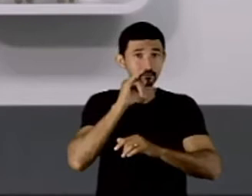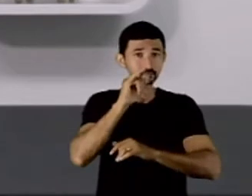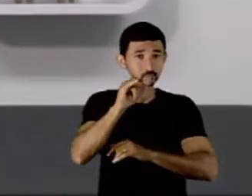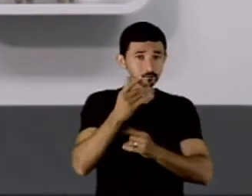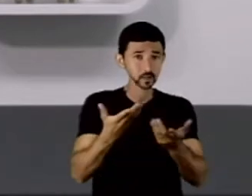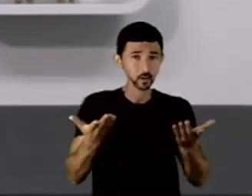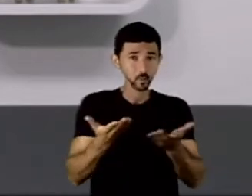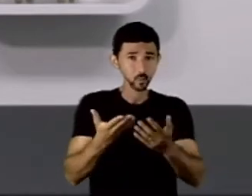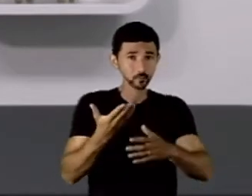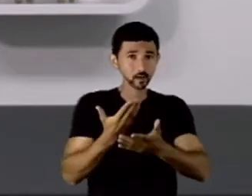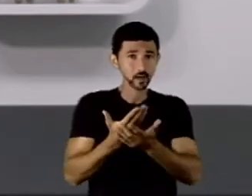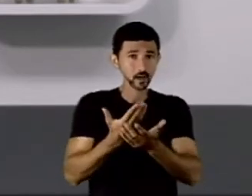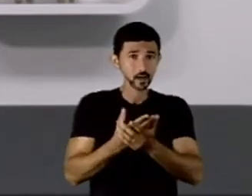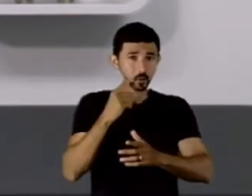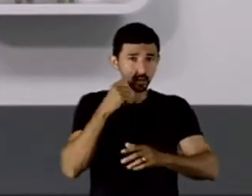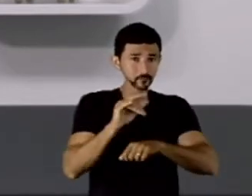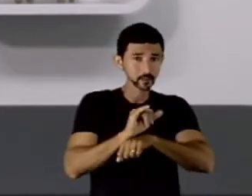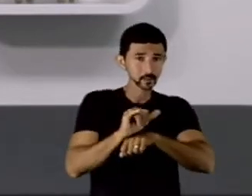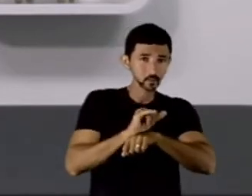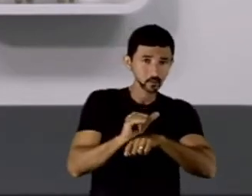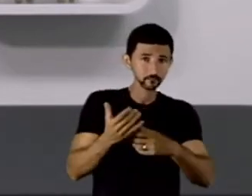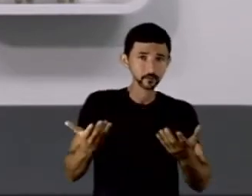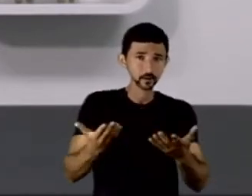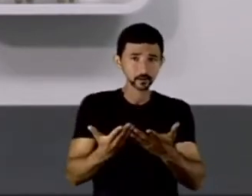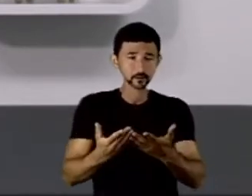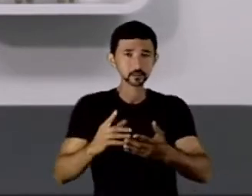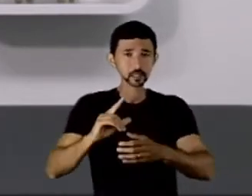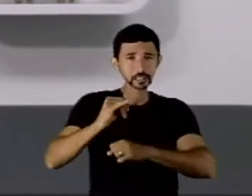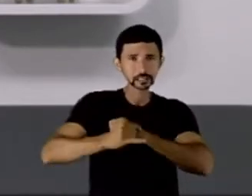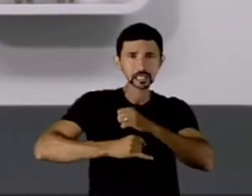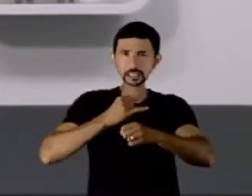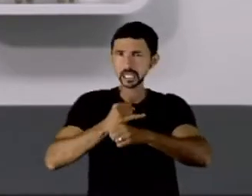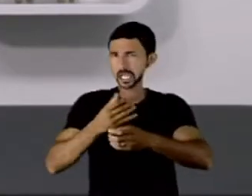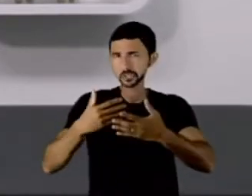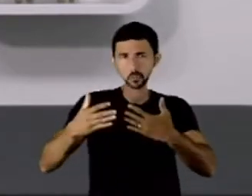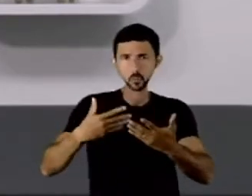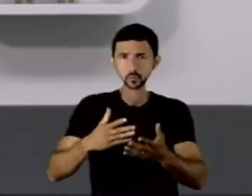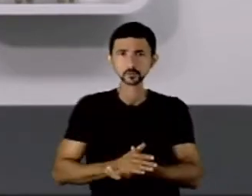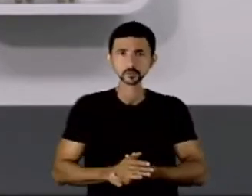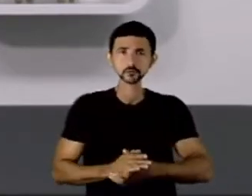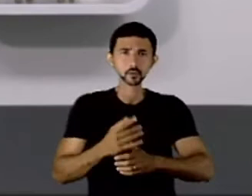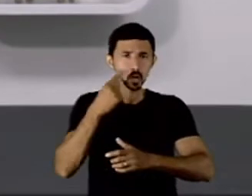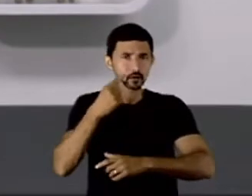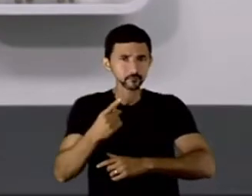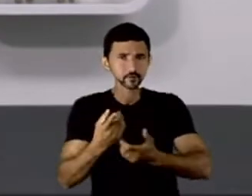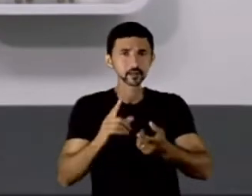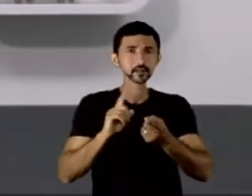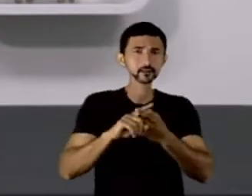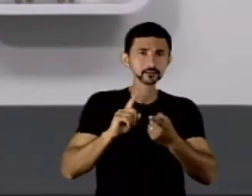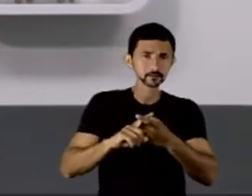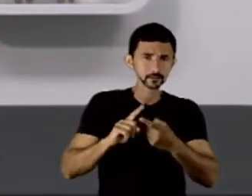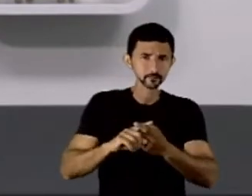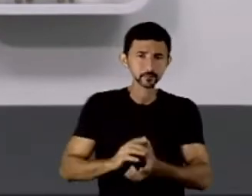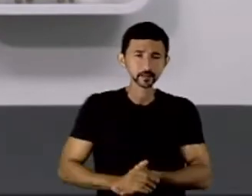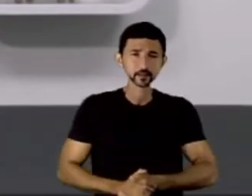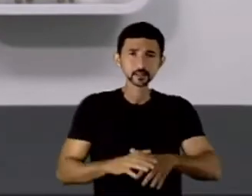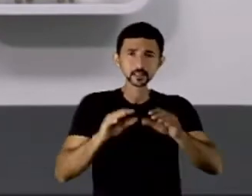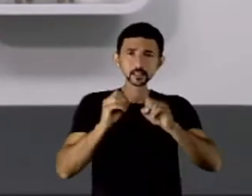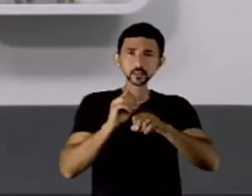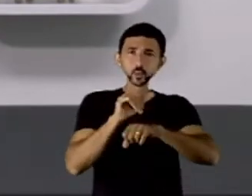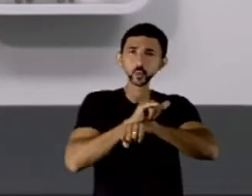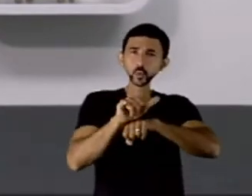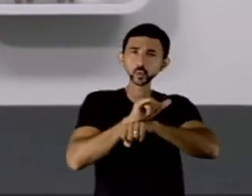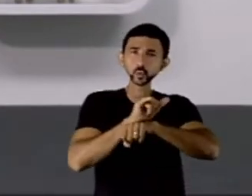essa aula que você está assistindo pela TV ou pela internet, você pode assistir lá no canal Educa